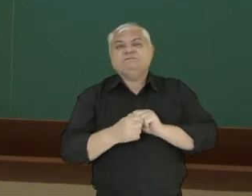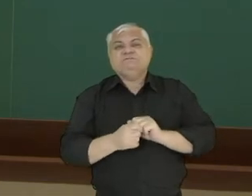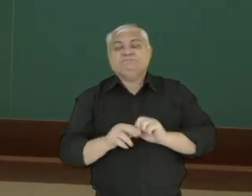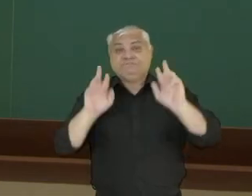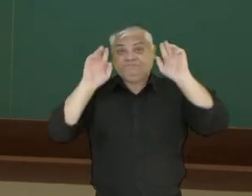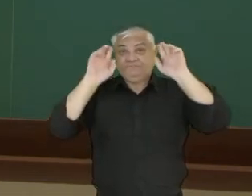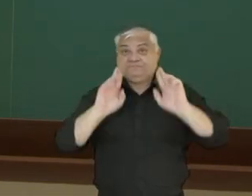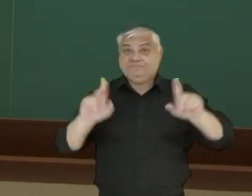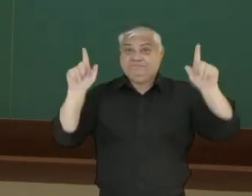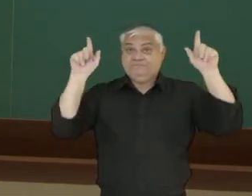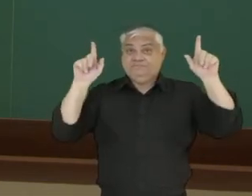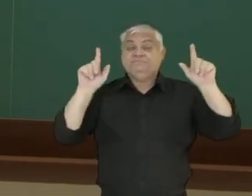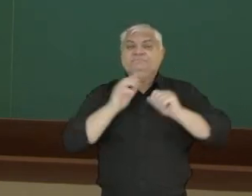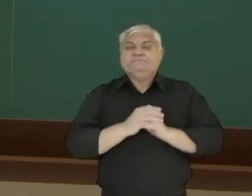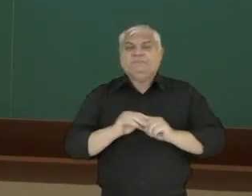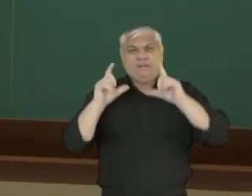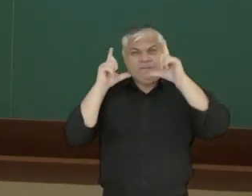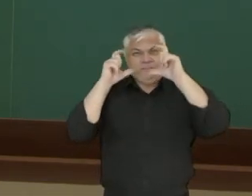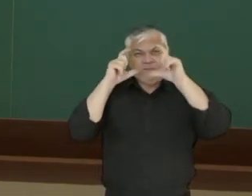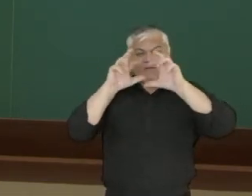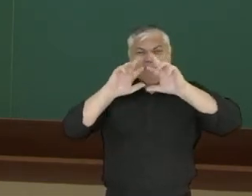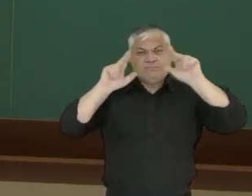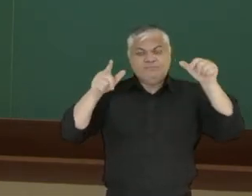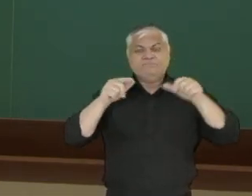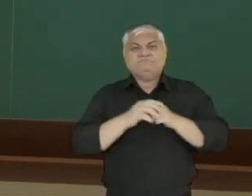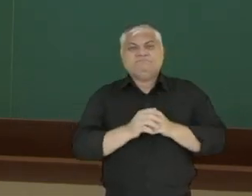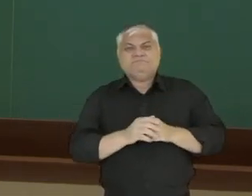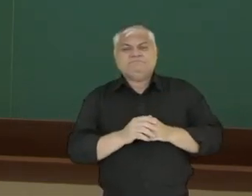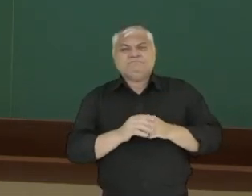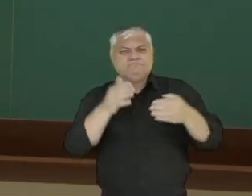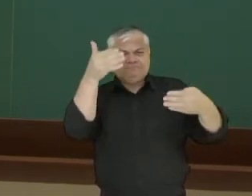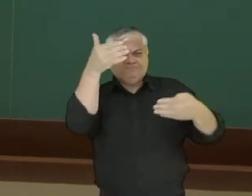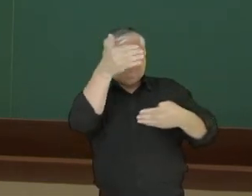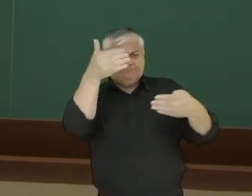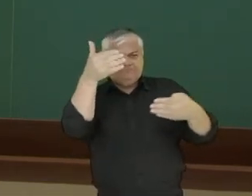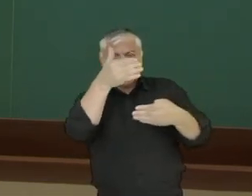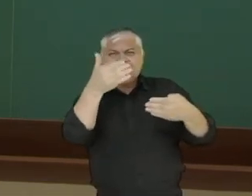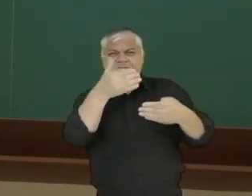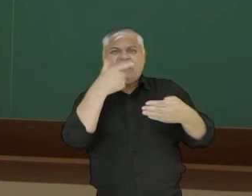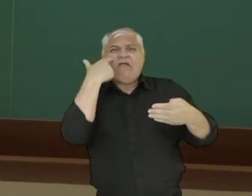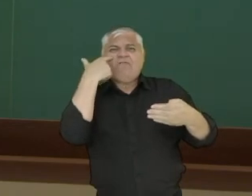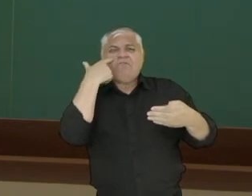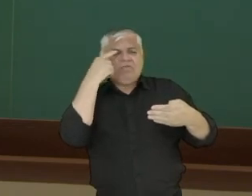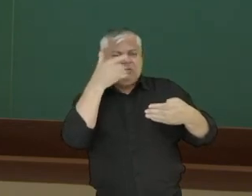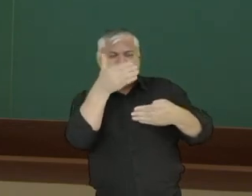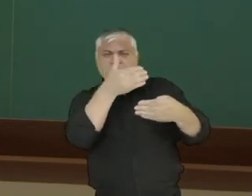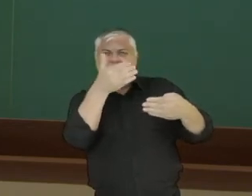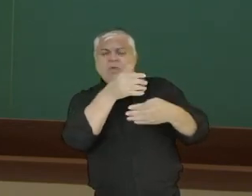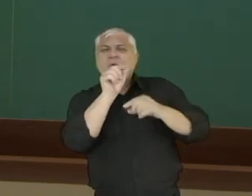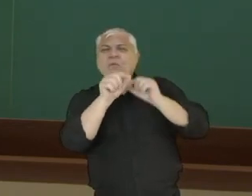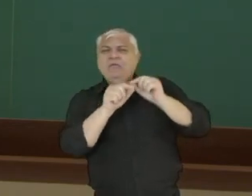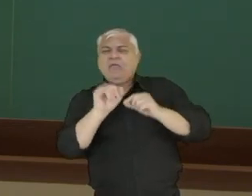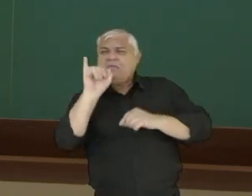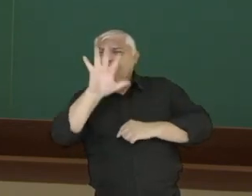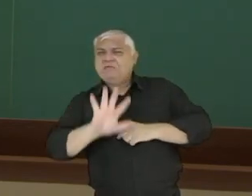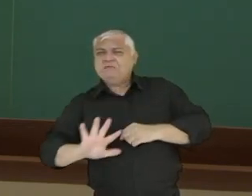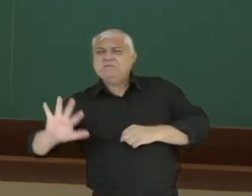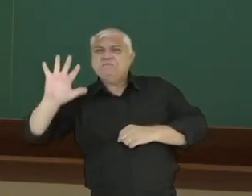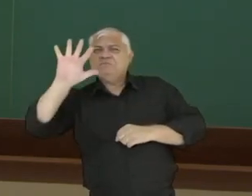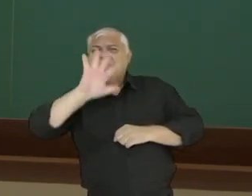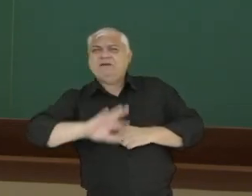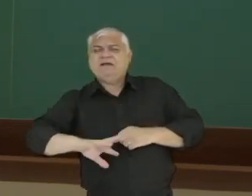diferença da captura por meio fotográfico e por meio de sensores faz com que o produto final, ou seja, a imagem obtida, seja um